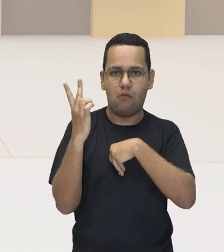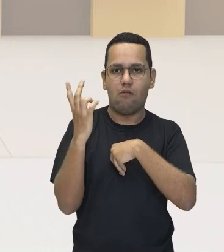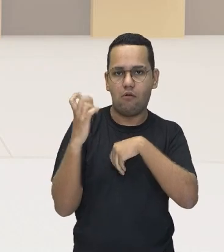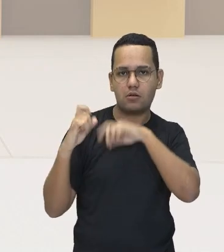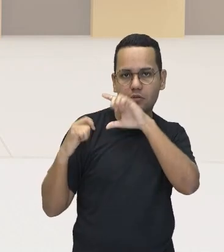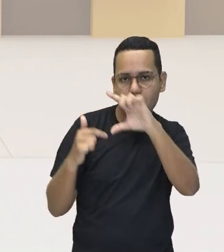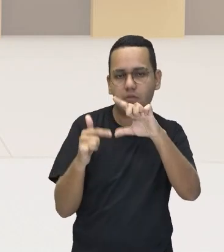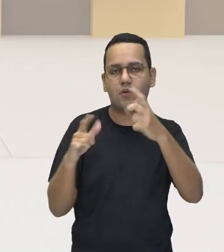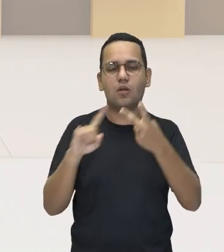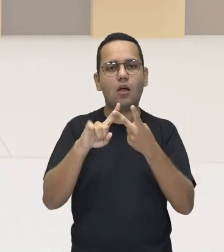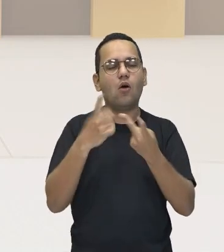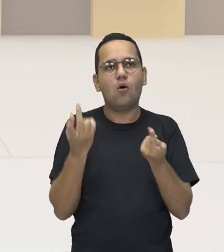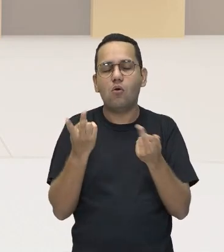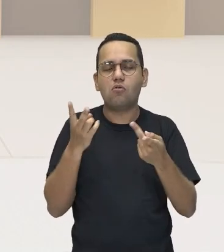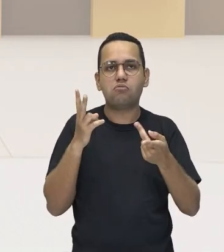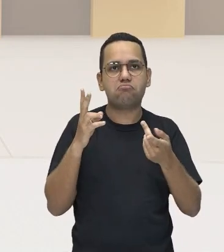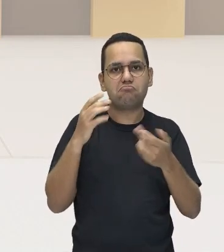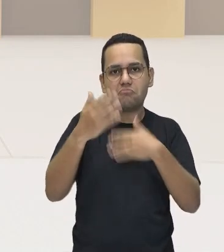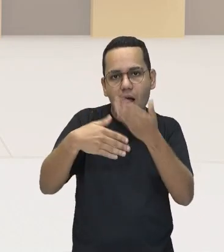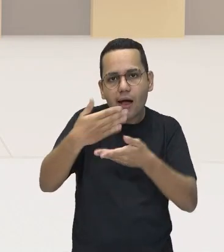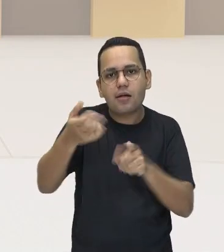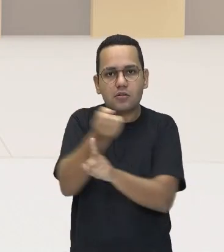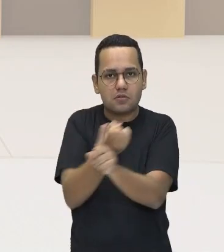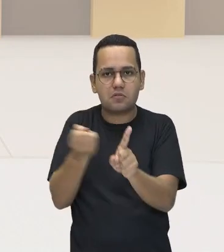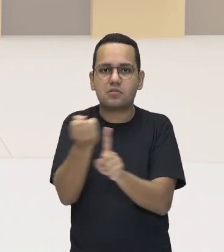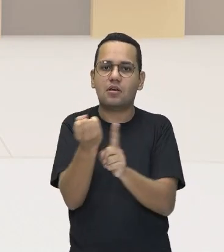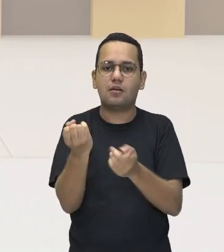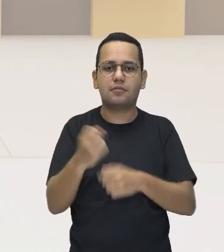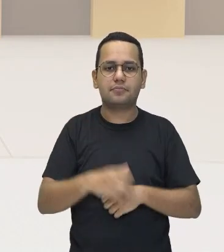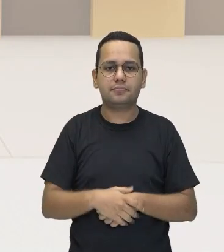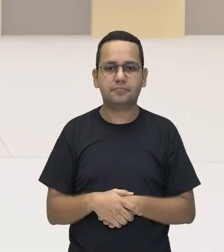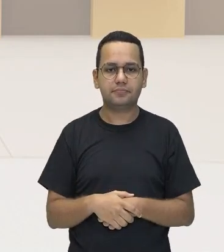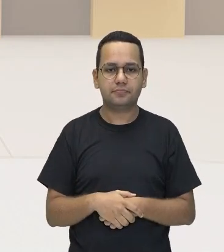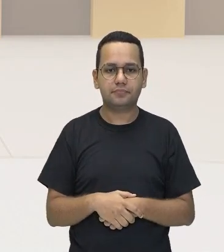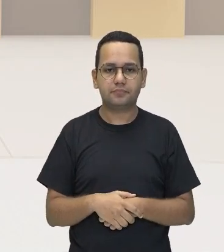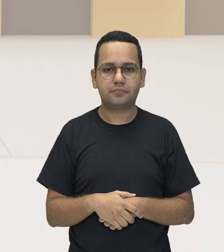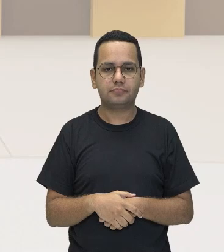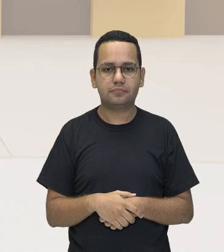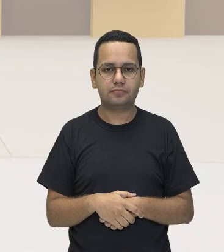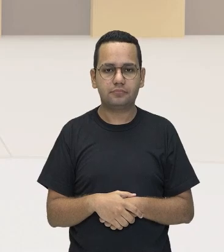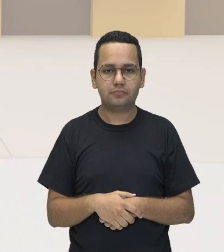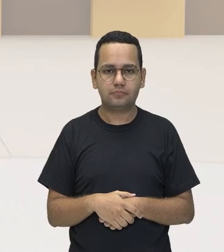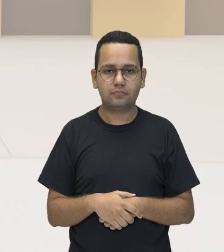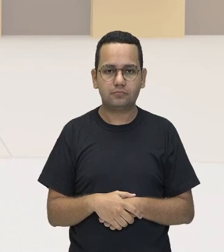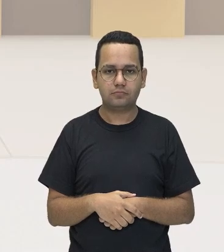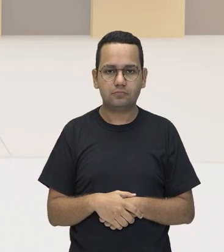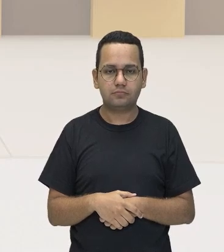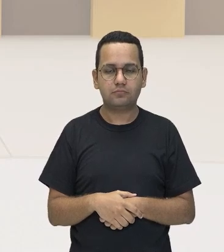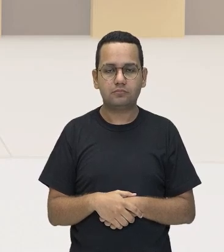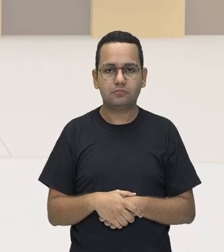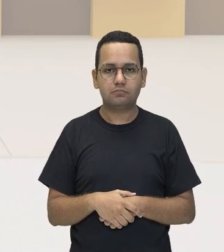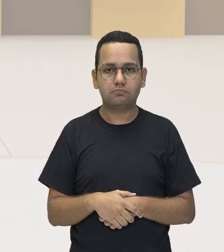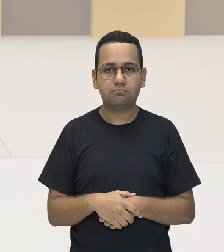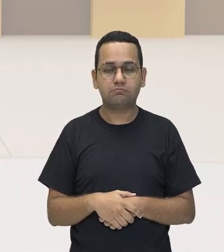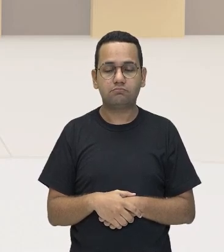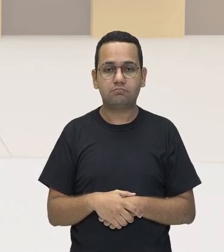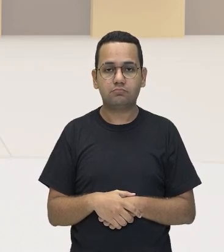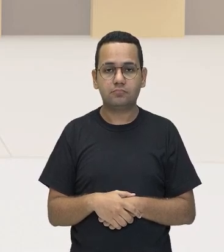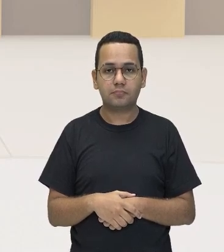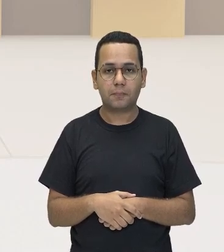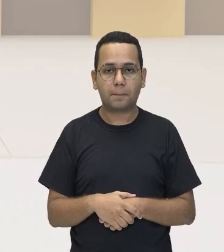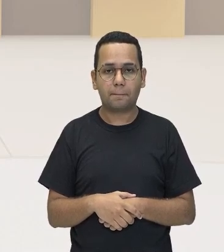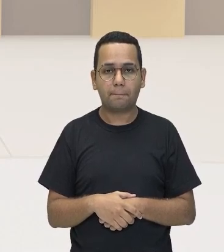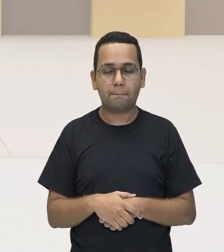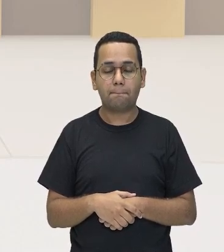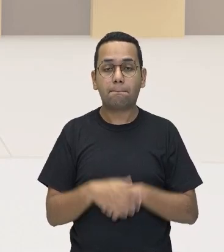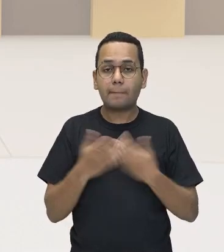de organização social, você respeita todas as práticas culturais de todos os